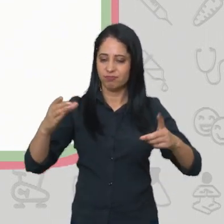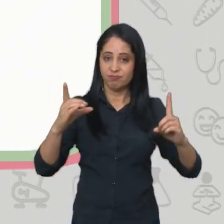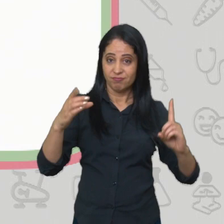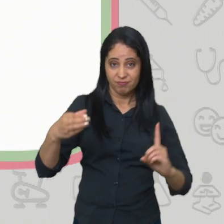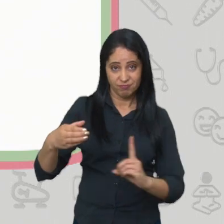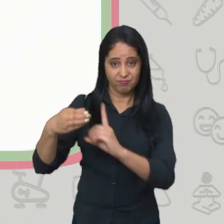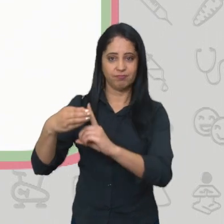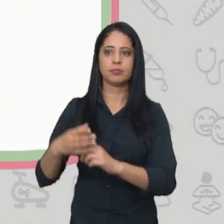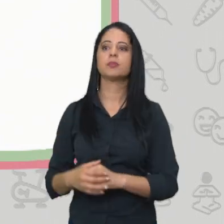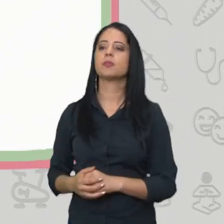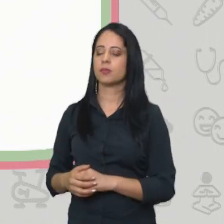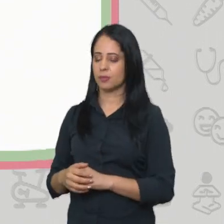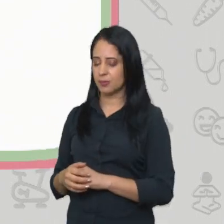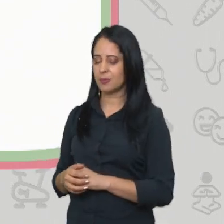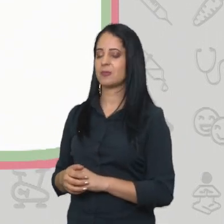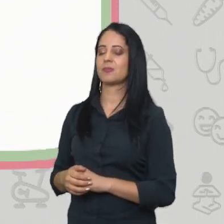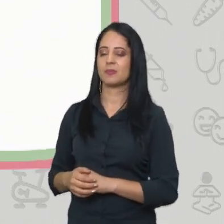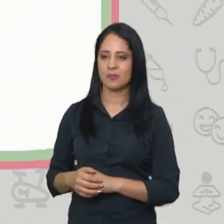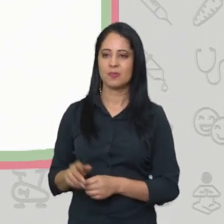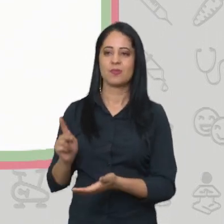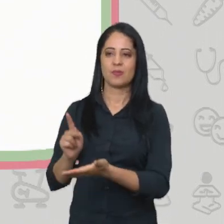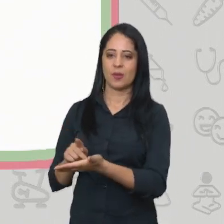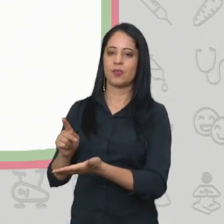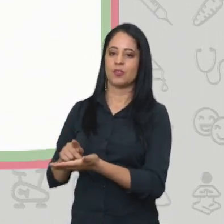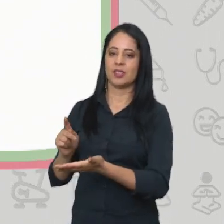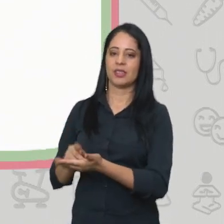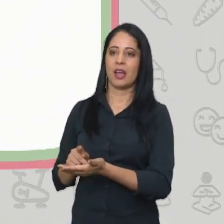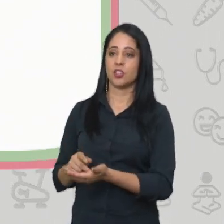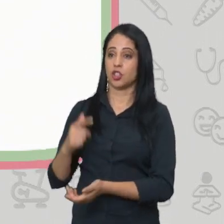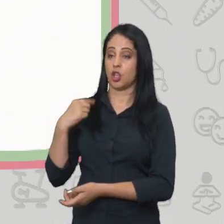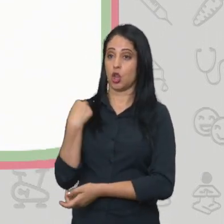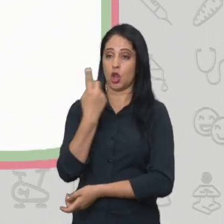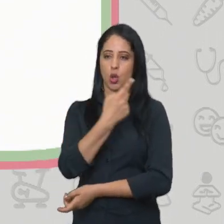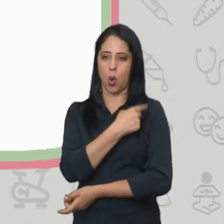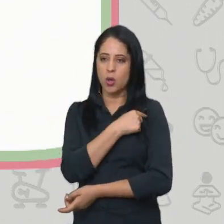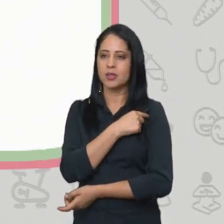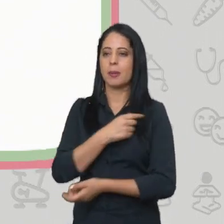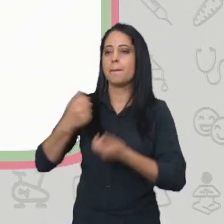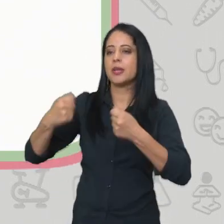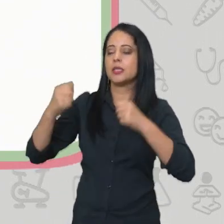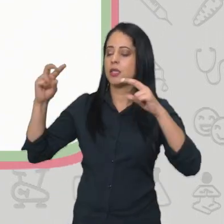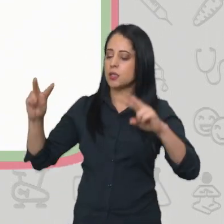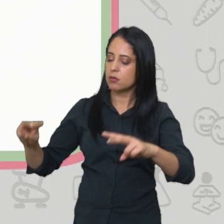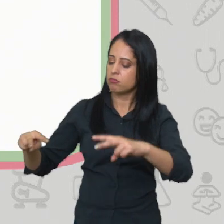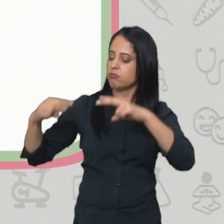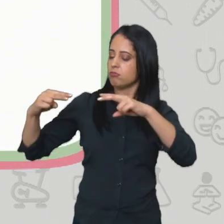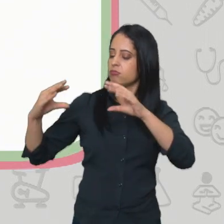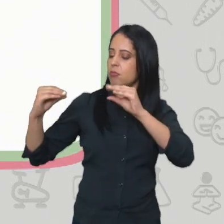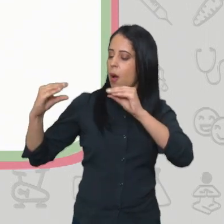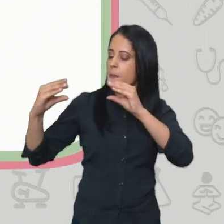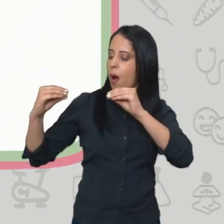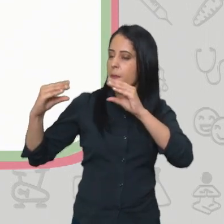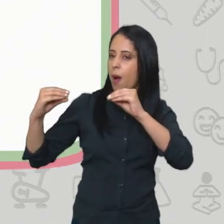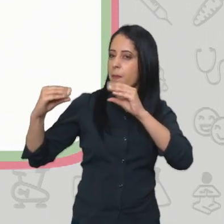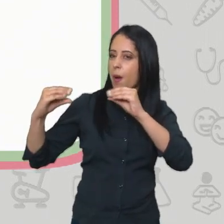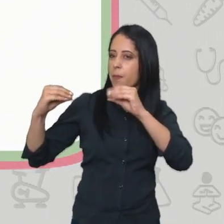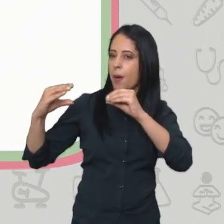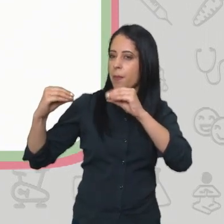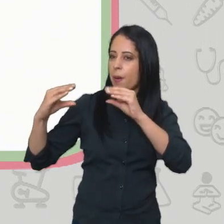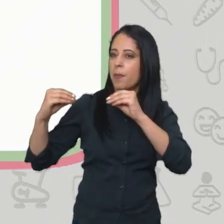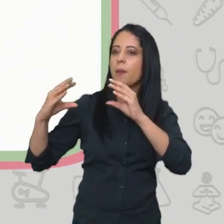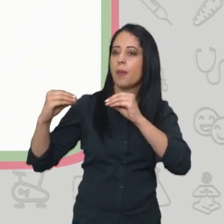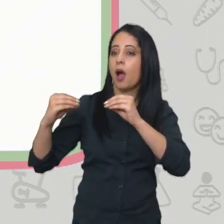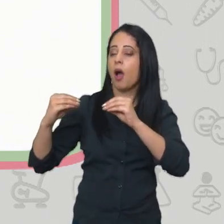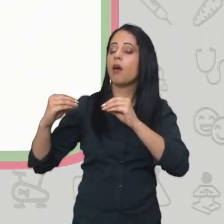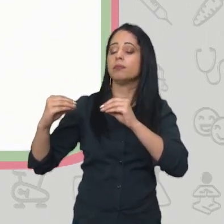depende, o cérebro da gente depende de olho no olho, ouvir. Não falamos a coisa inteira do ouvido, pelo